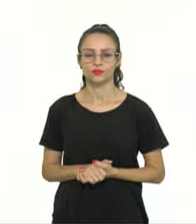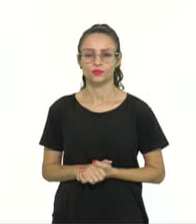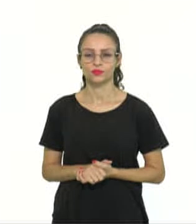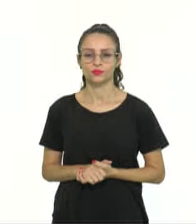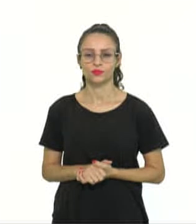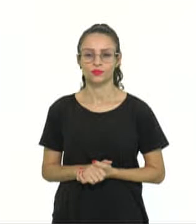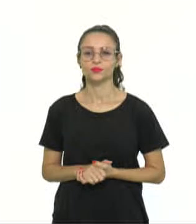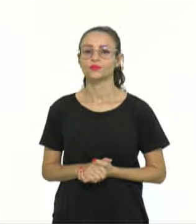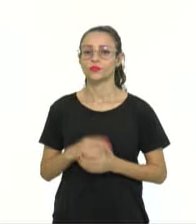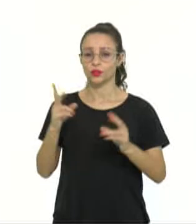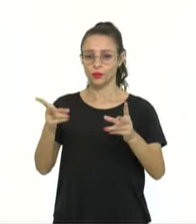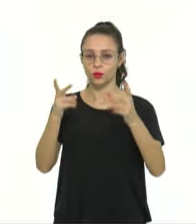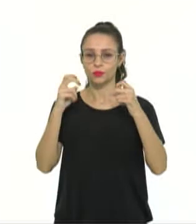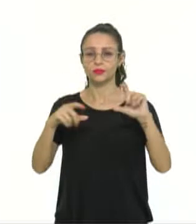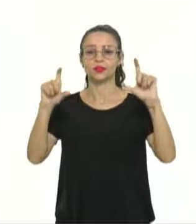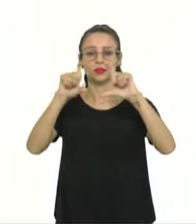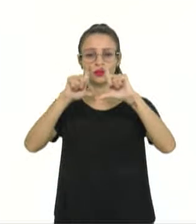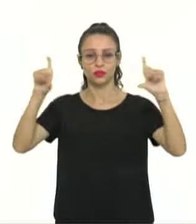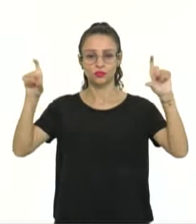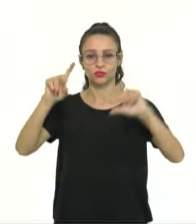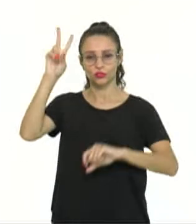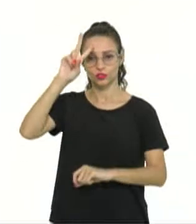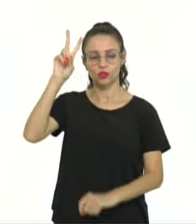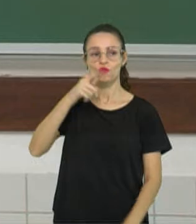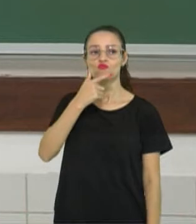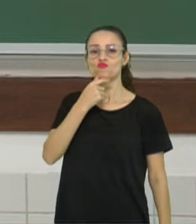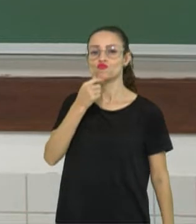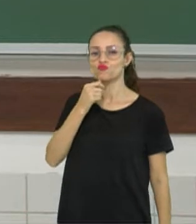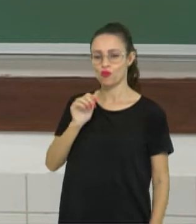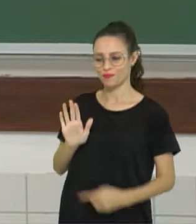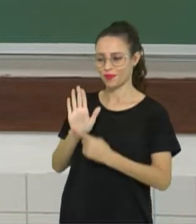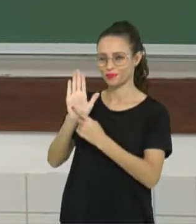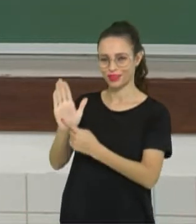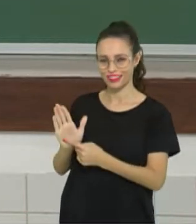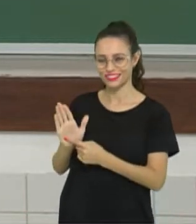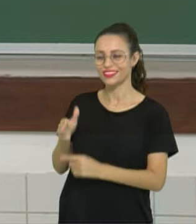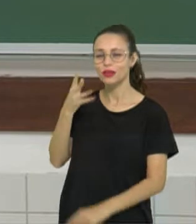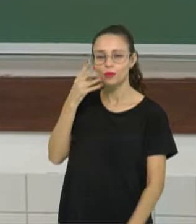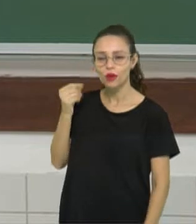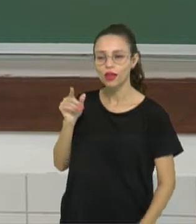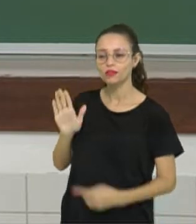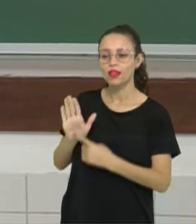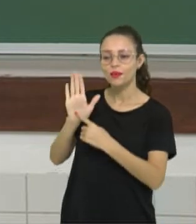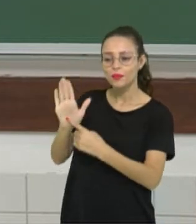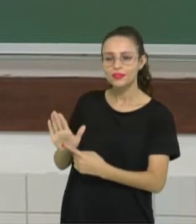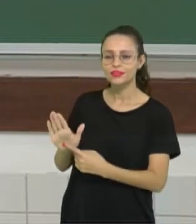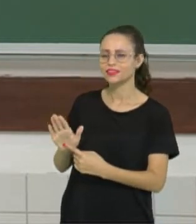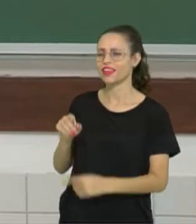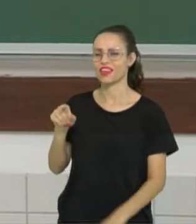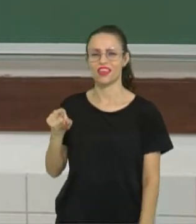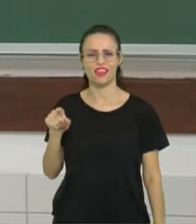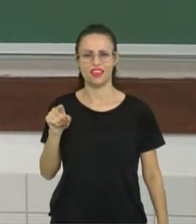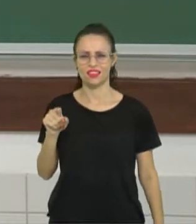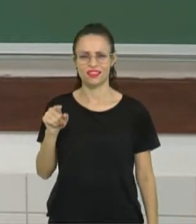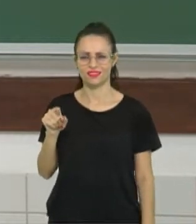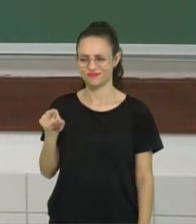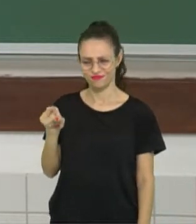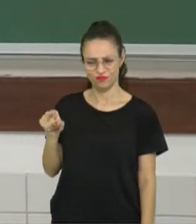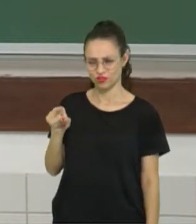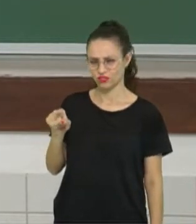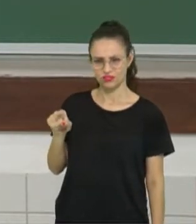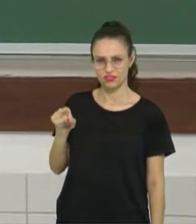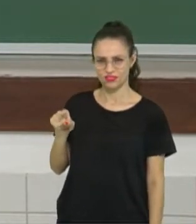cats. Observem que na nossa tirinha, o John vem e apresenta para o Garfield algo que ele diz que nem ele mesmo, nem o Garfield,